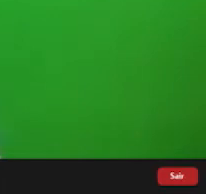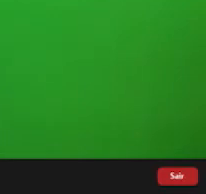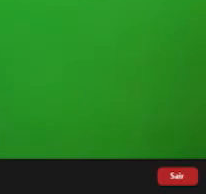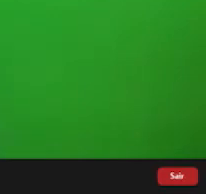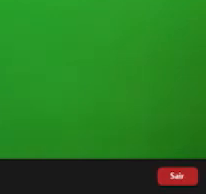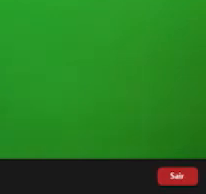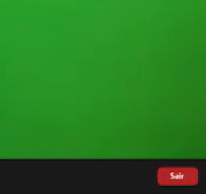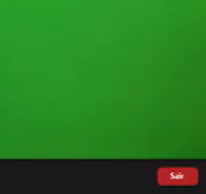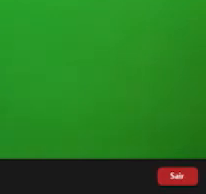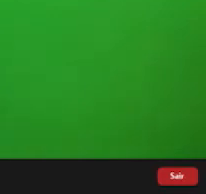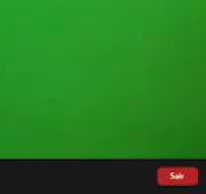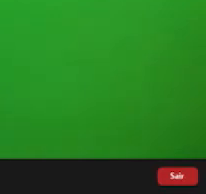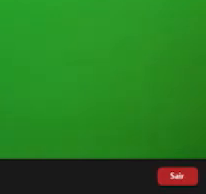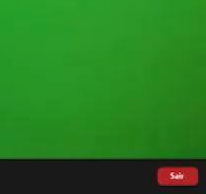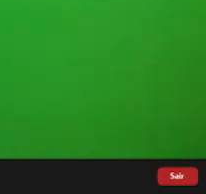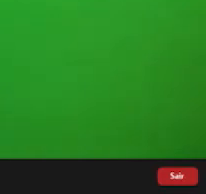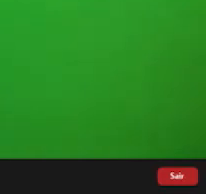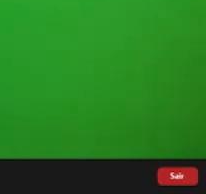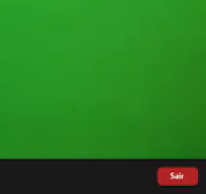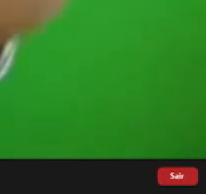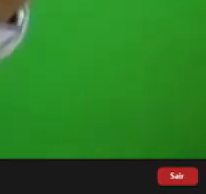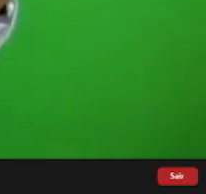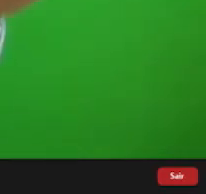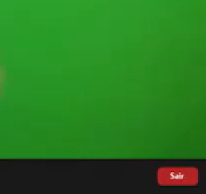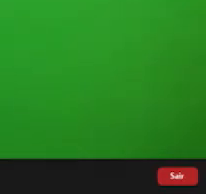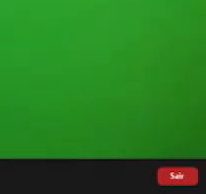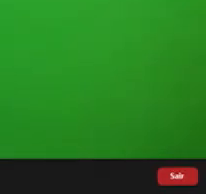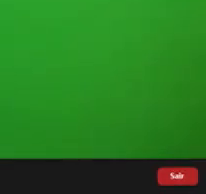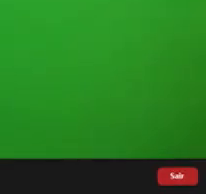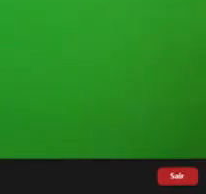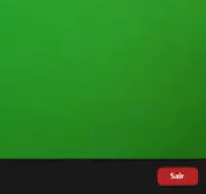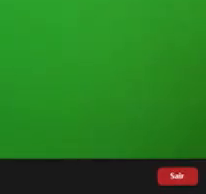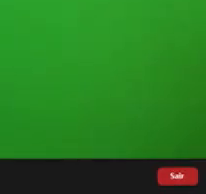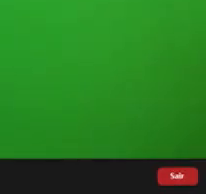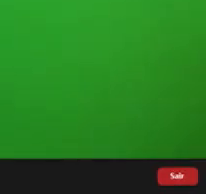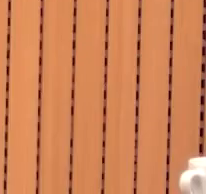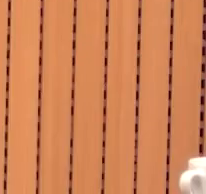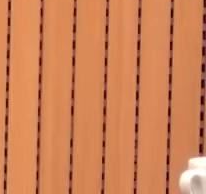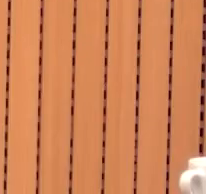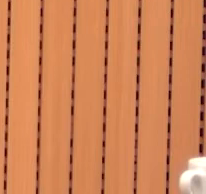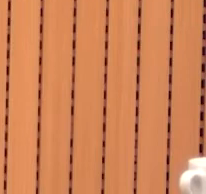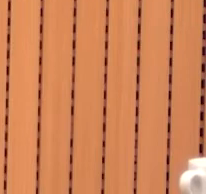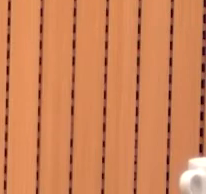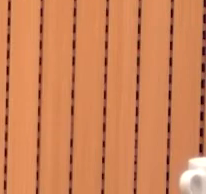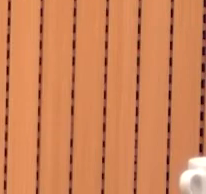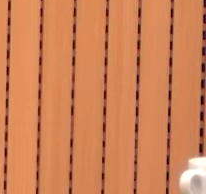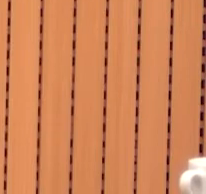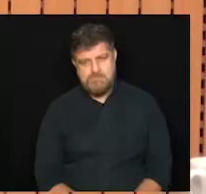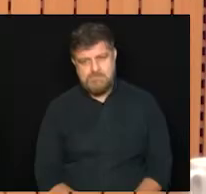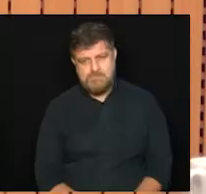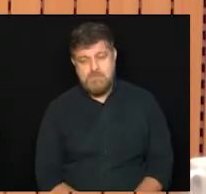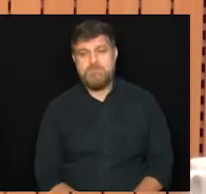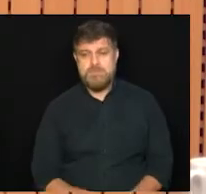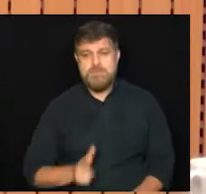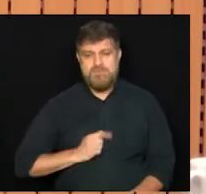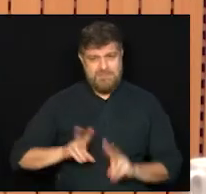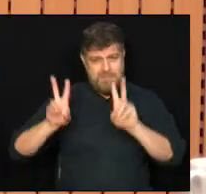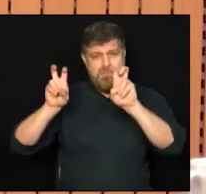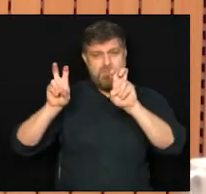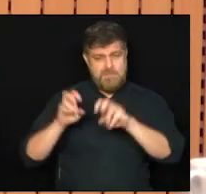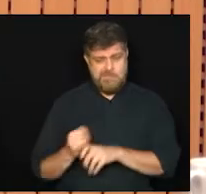que deixaria para vocês também discutir aí. Aliás, Vanderlei, esse assunto é um assunto candente, né? A gente